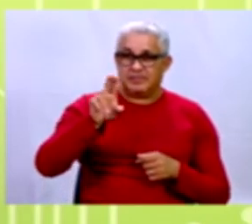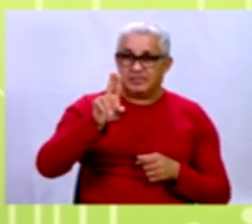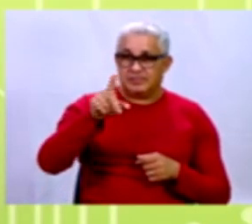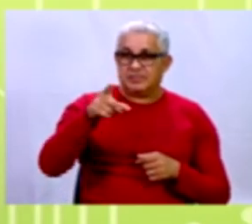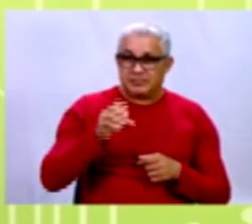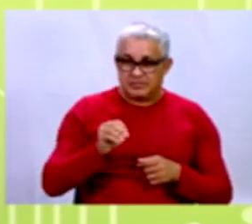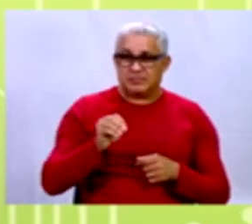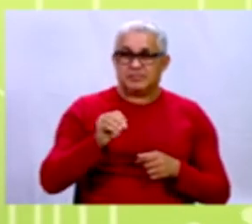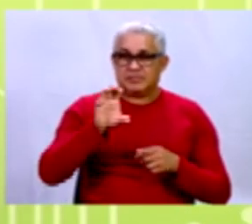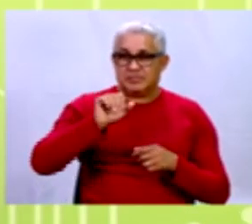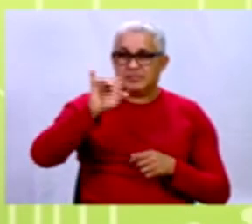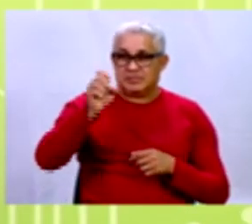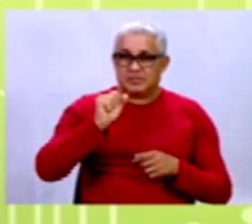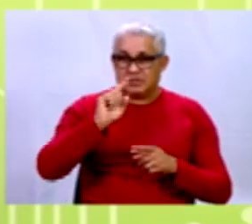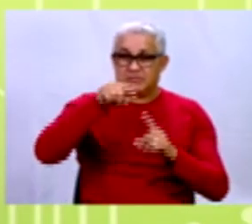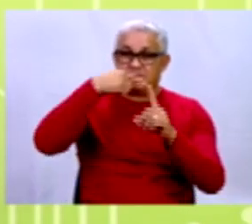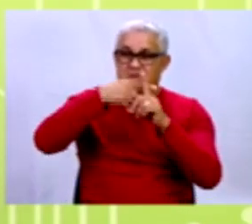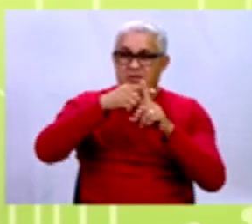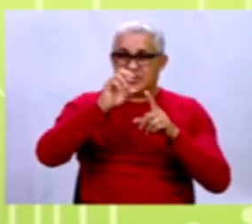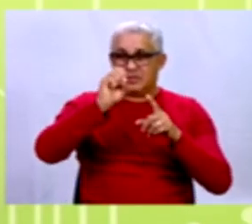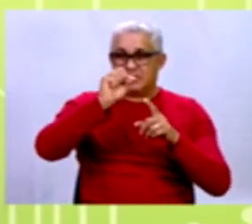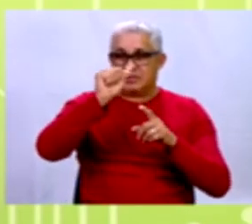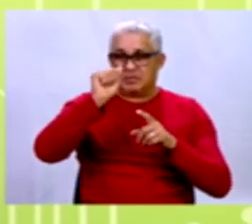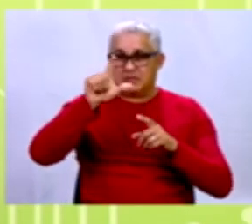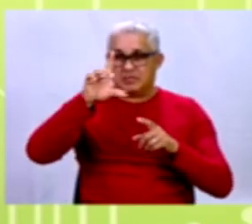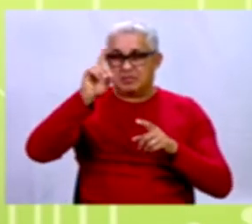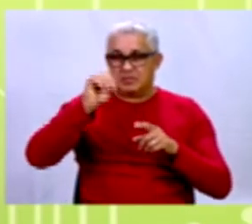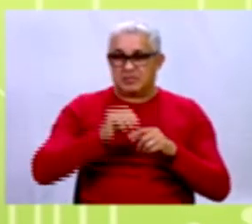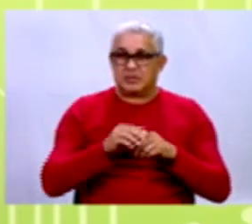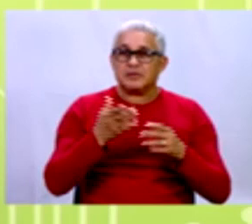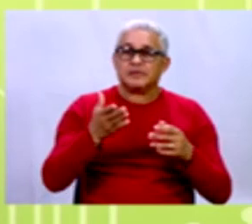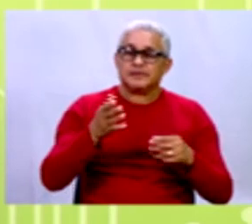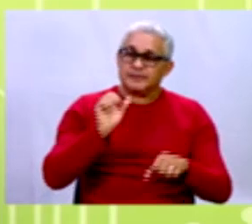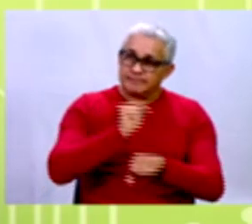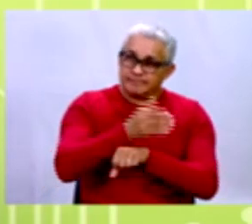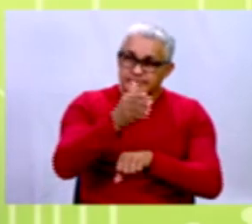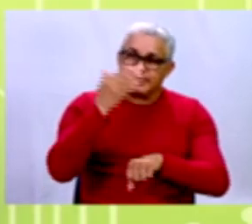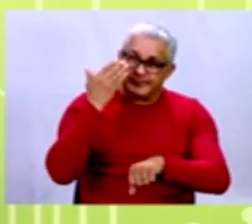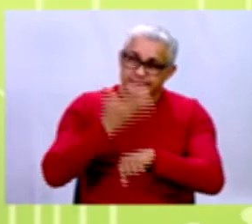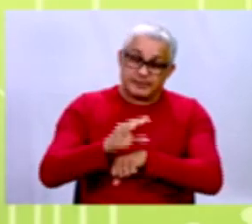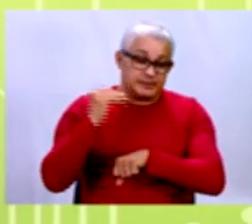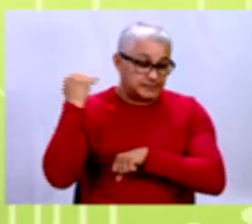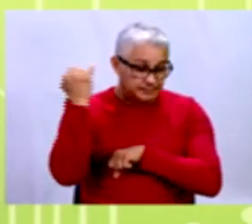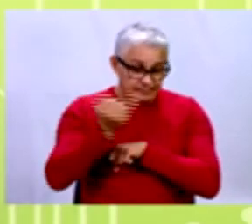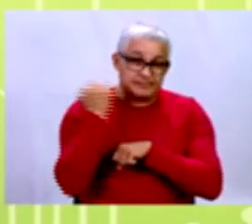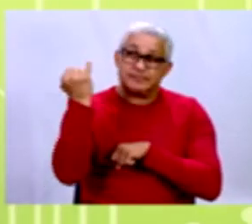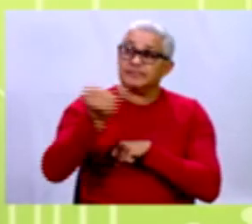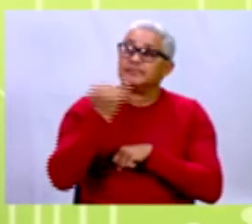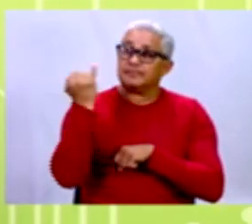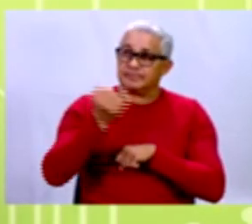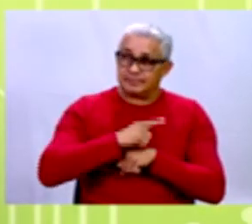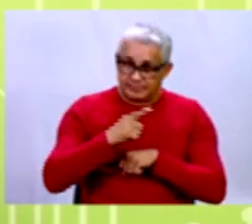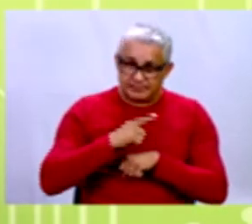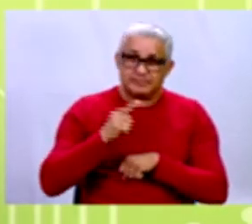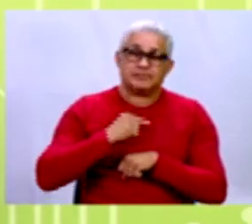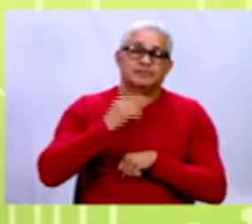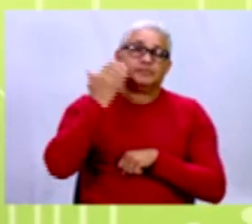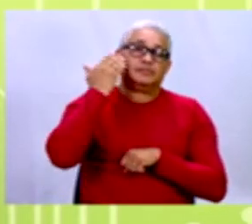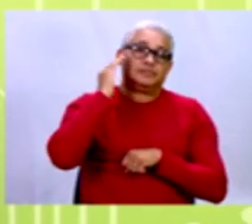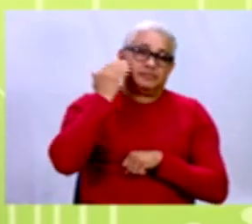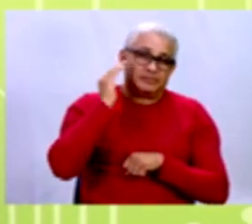saldo positivo de vocês, tá? Então, eu espero que vocês pratiquem. É muito importante mesmo que vocês tenham essa